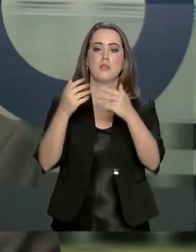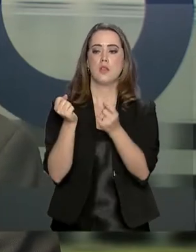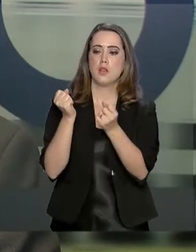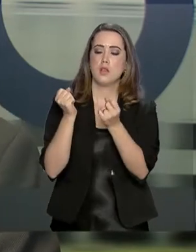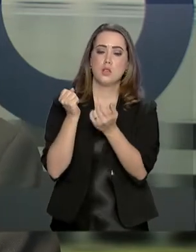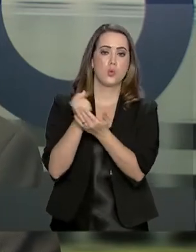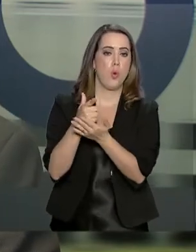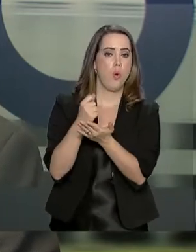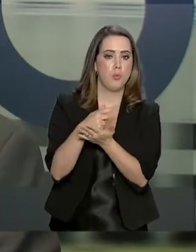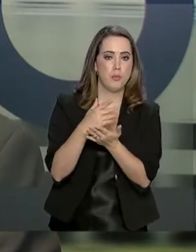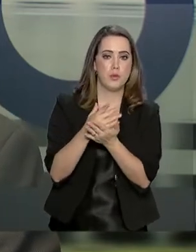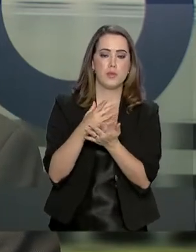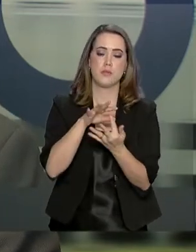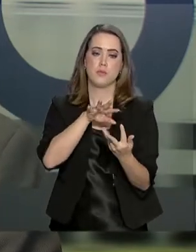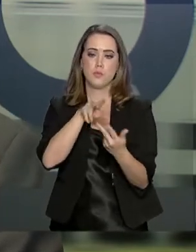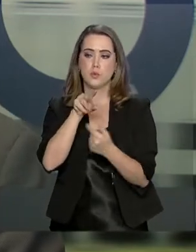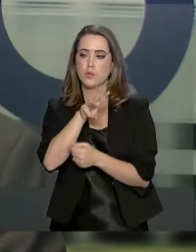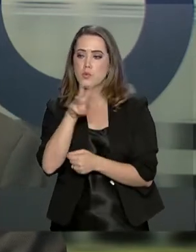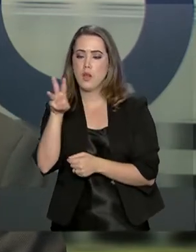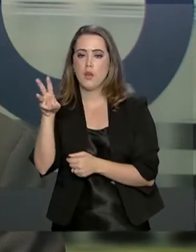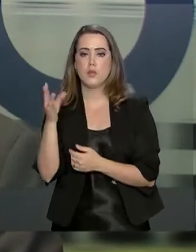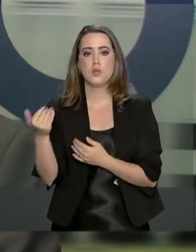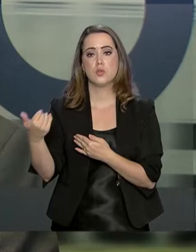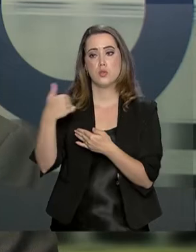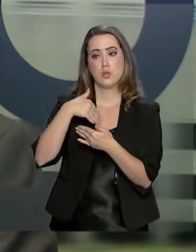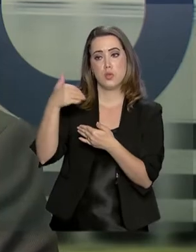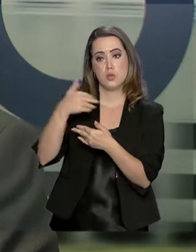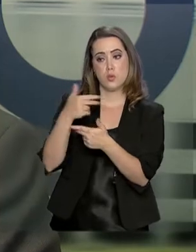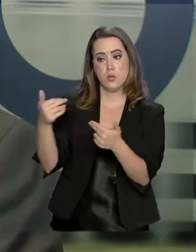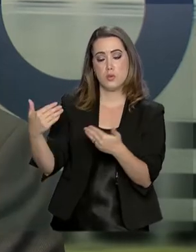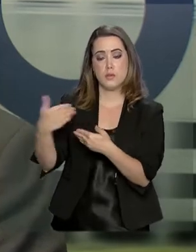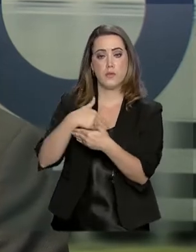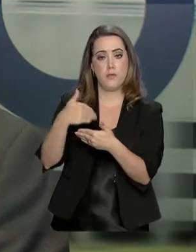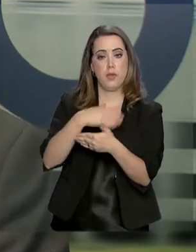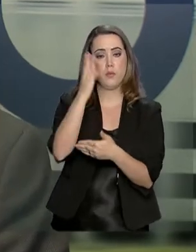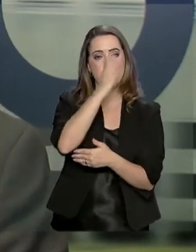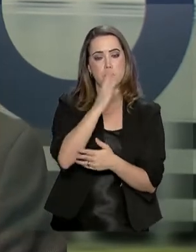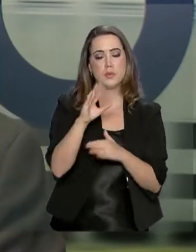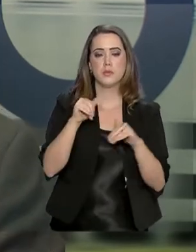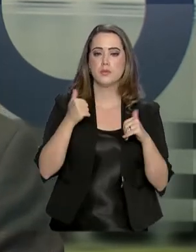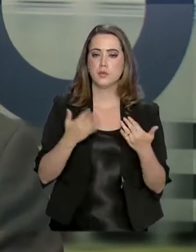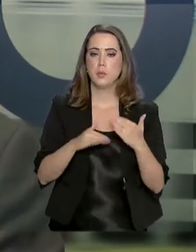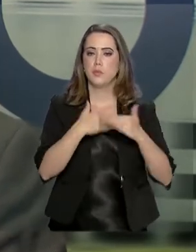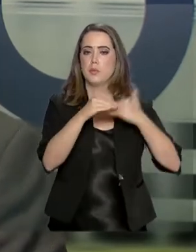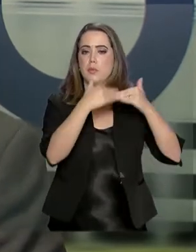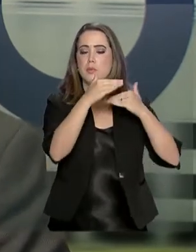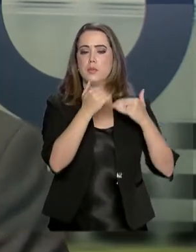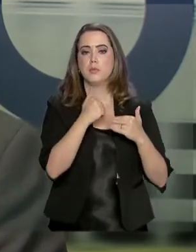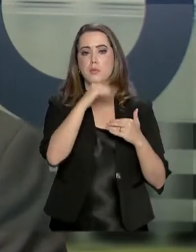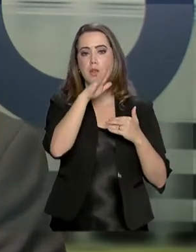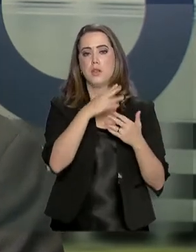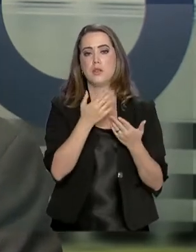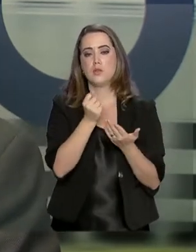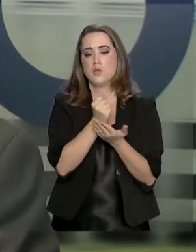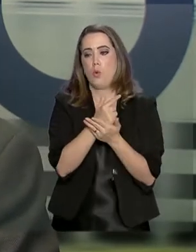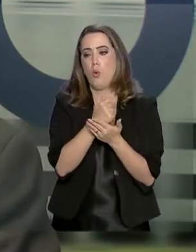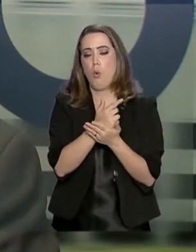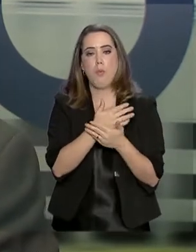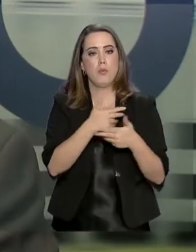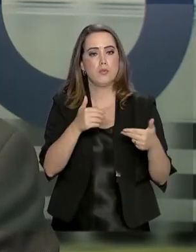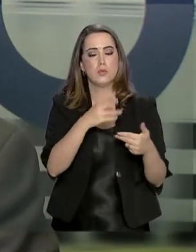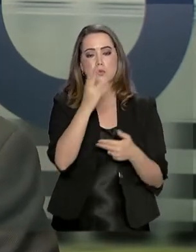comércio internacional, crescer as remessas para o Brasil, logicamente com isso aumentando o volume de encomendas